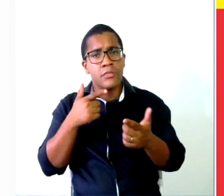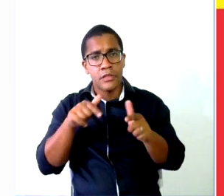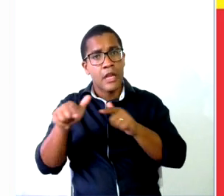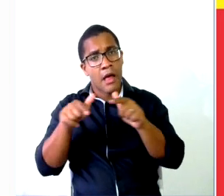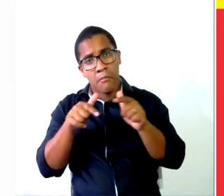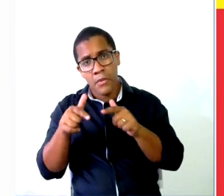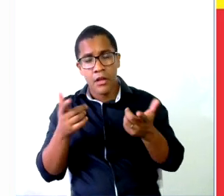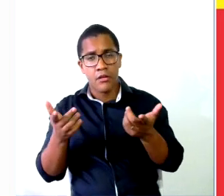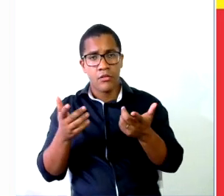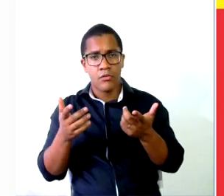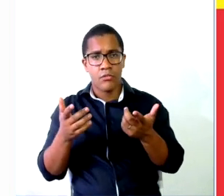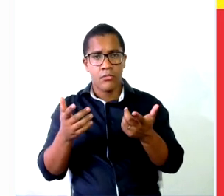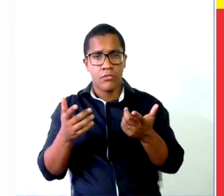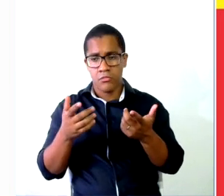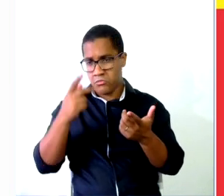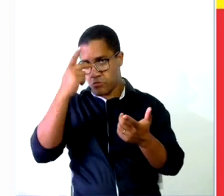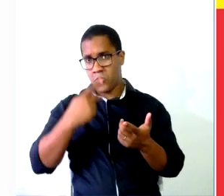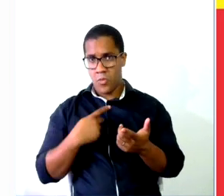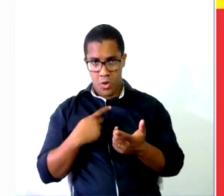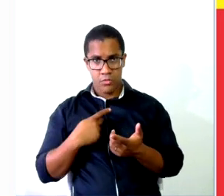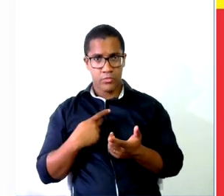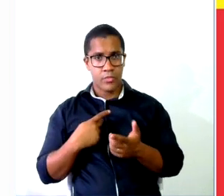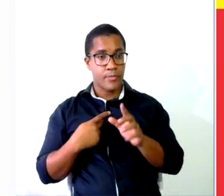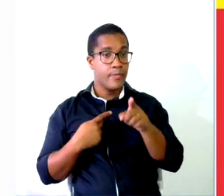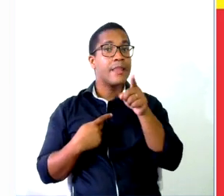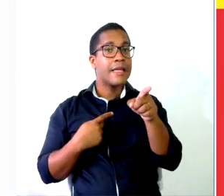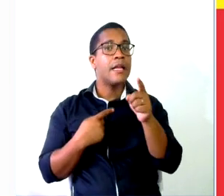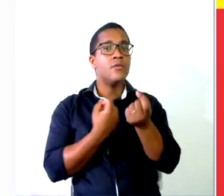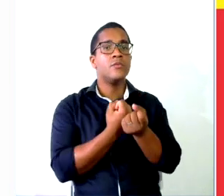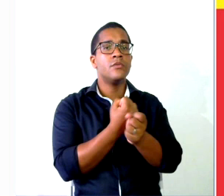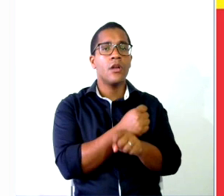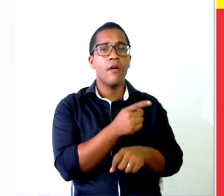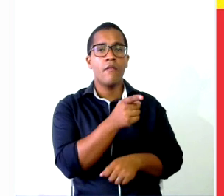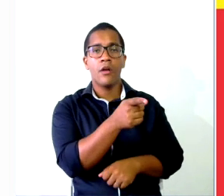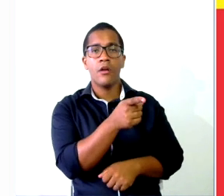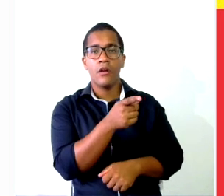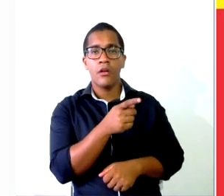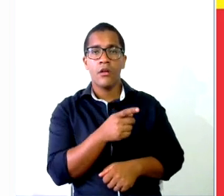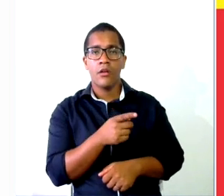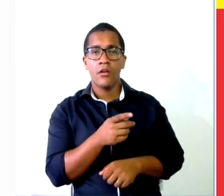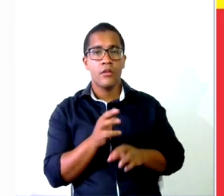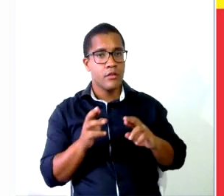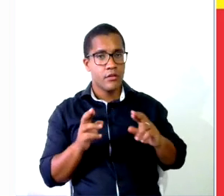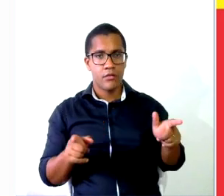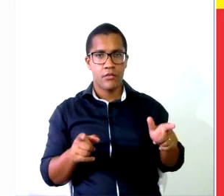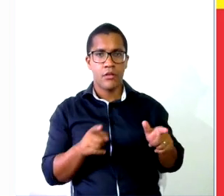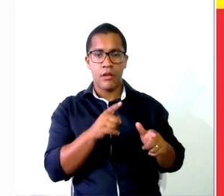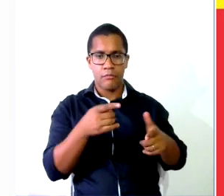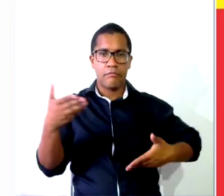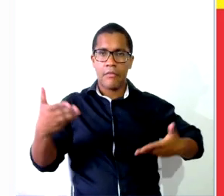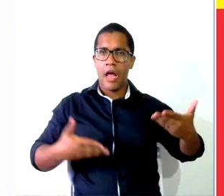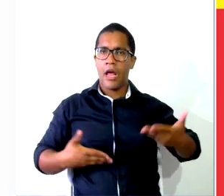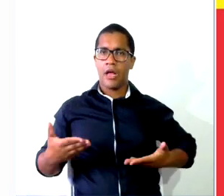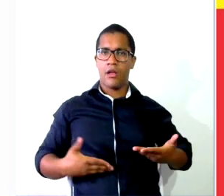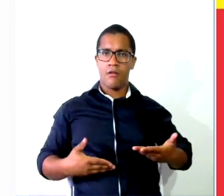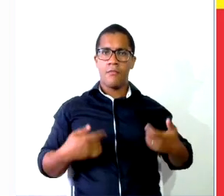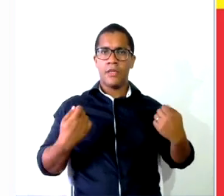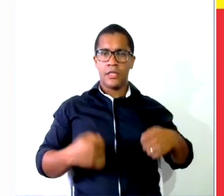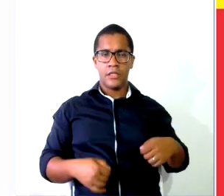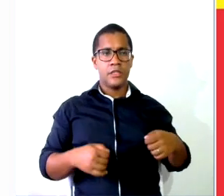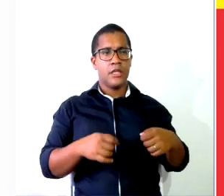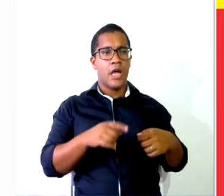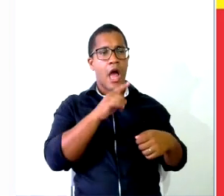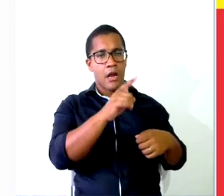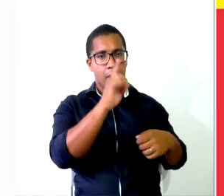trabalhar por conta própria, o escravo trabalhava como servo de